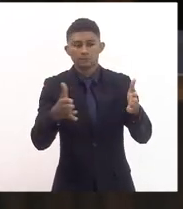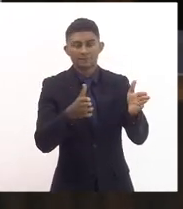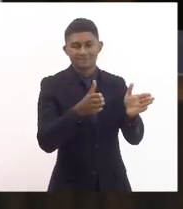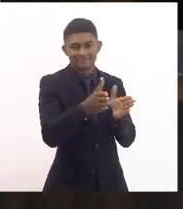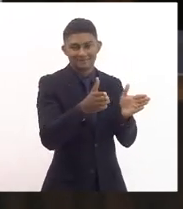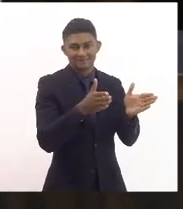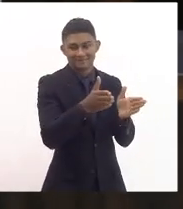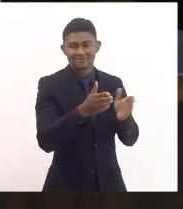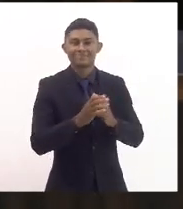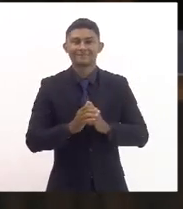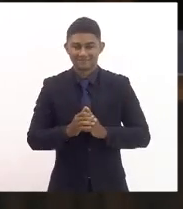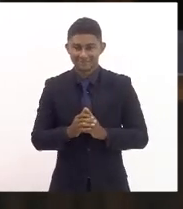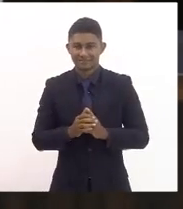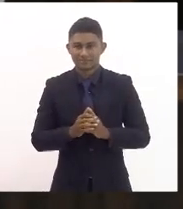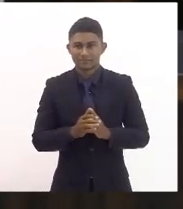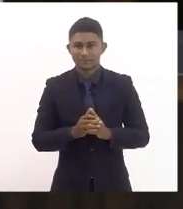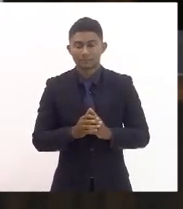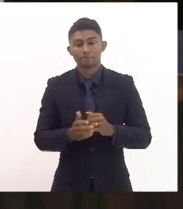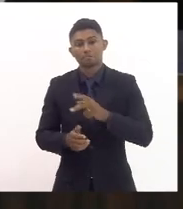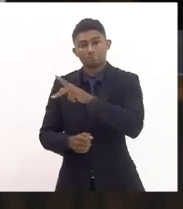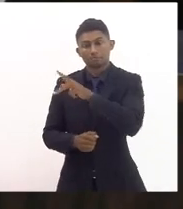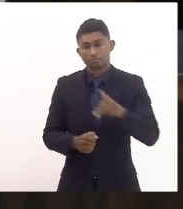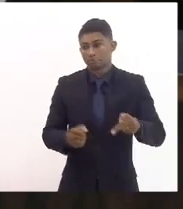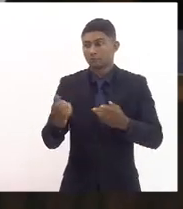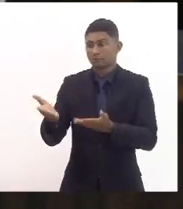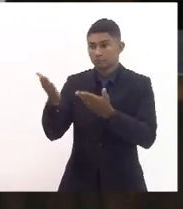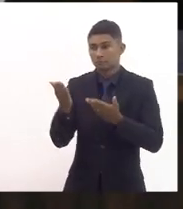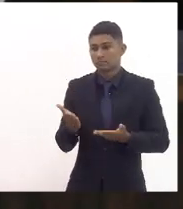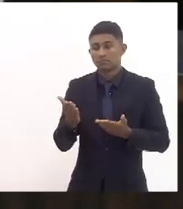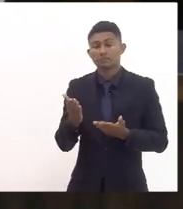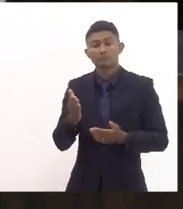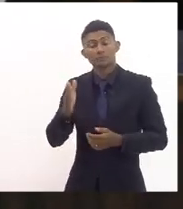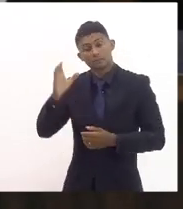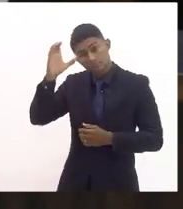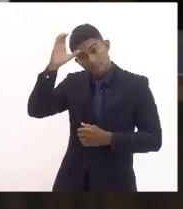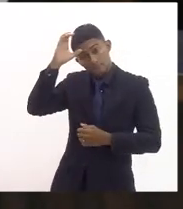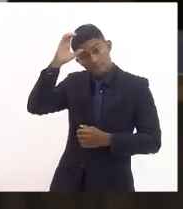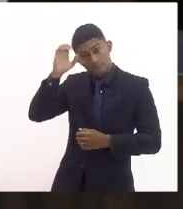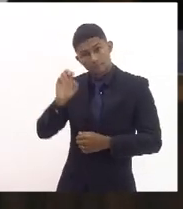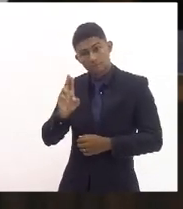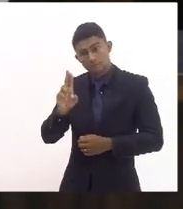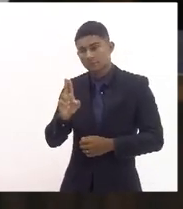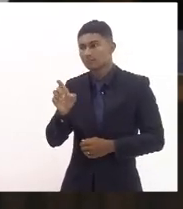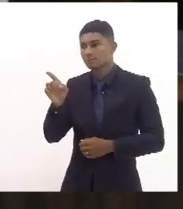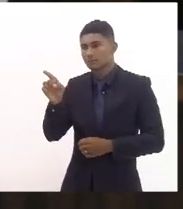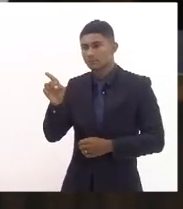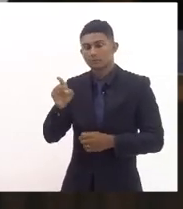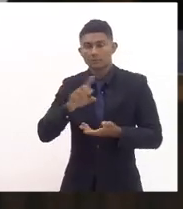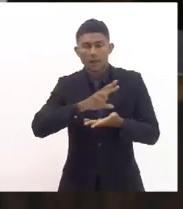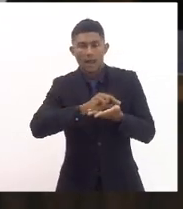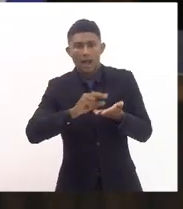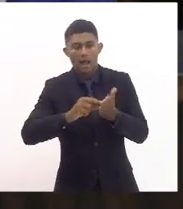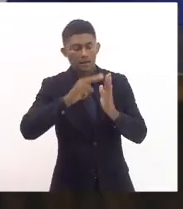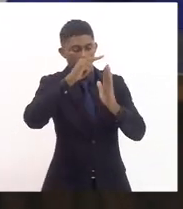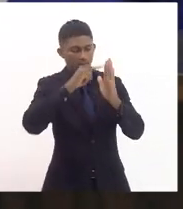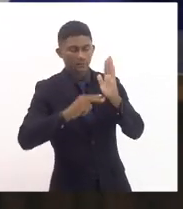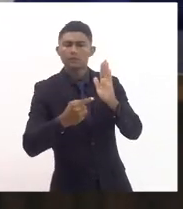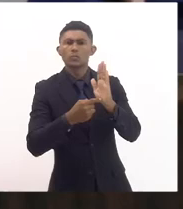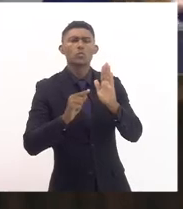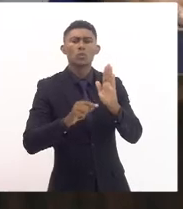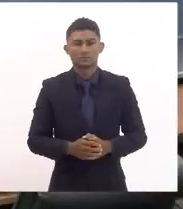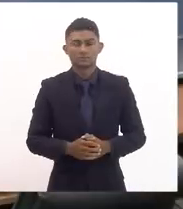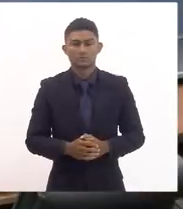sessão a presidente convida a senhora tia Ju para fazer a leitura da ata da sessão